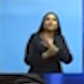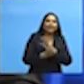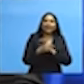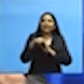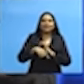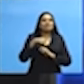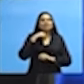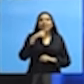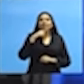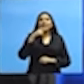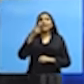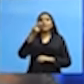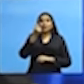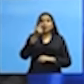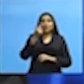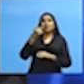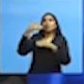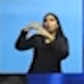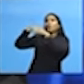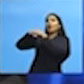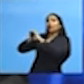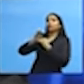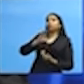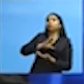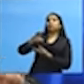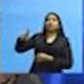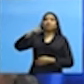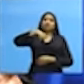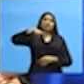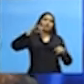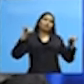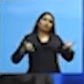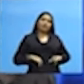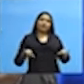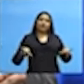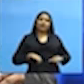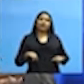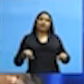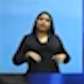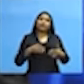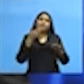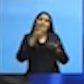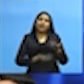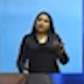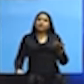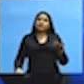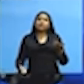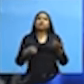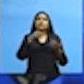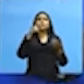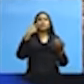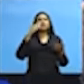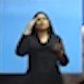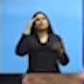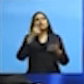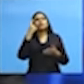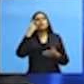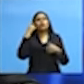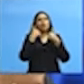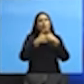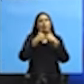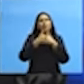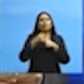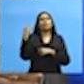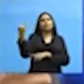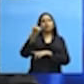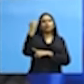na conta e você continua sofrendo, meu amigo. É preciso priorizar o transporte coletivo, fazer um grande anel viário